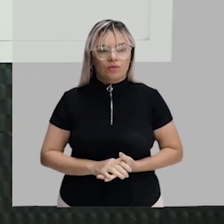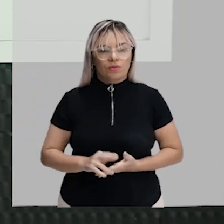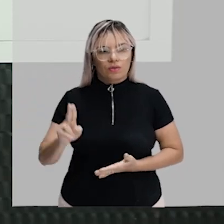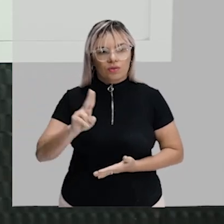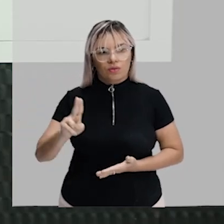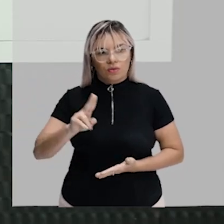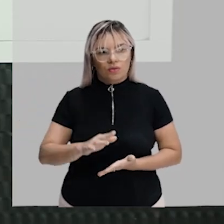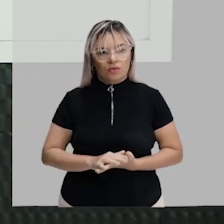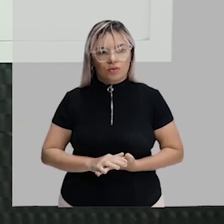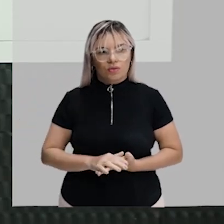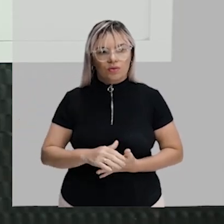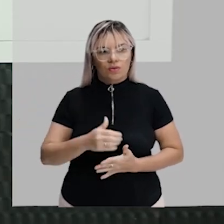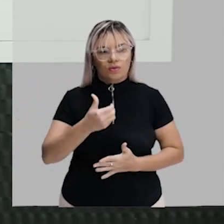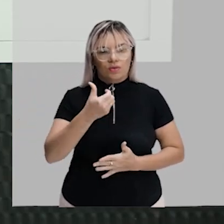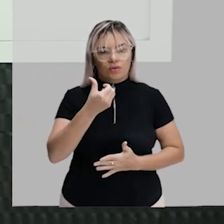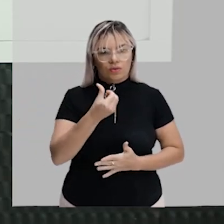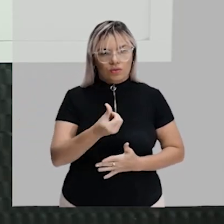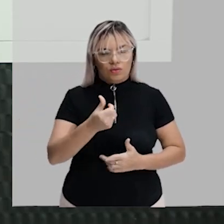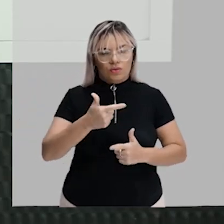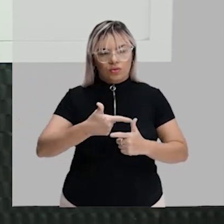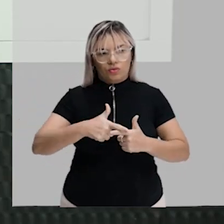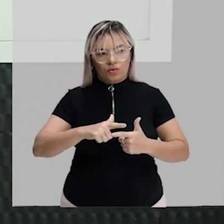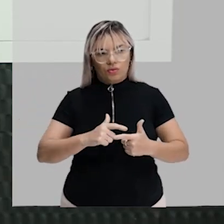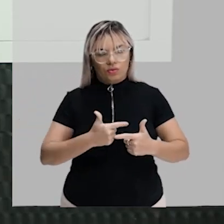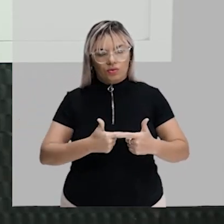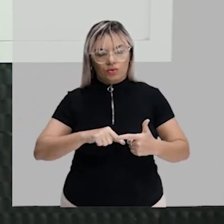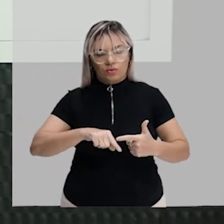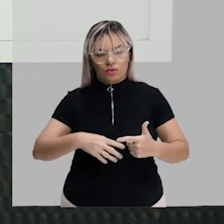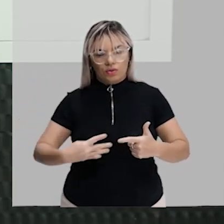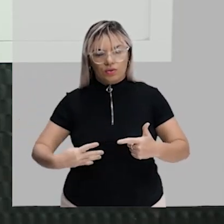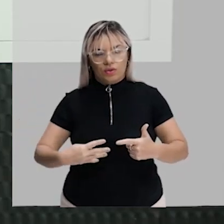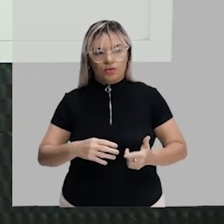e vou dividir ele por 2,4.